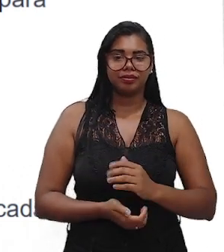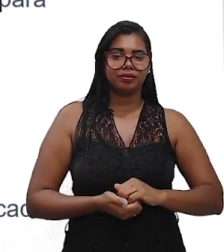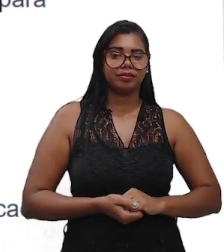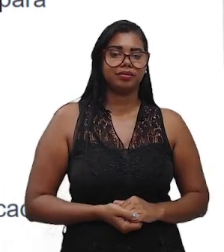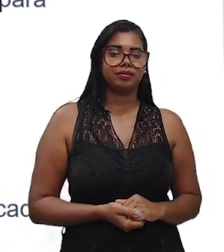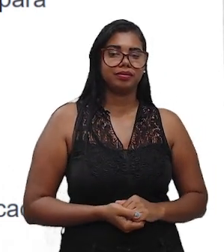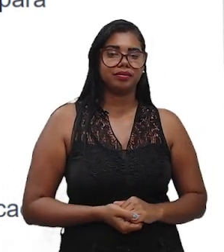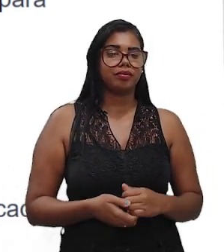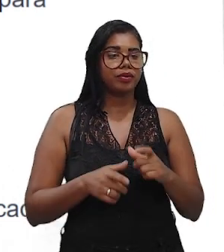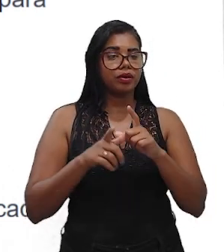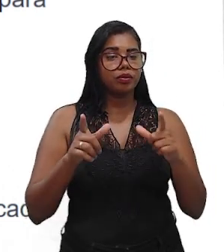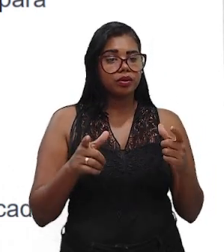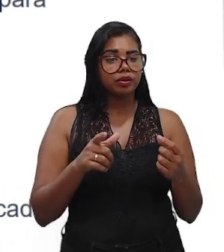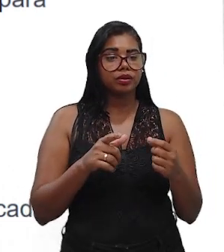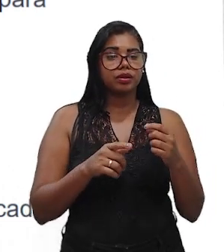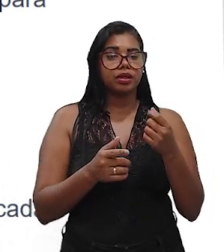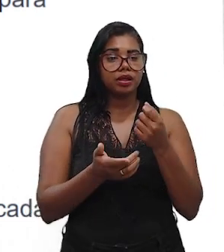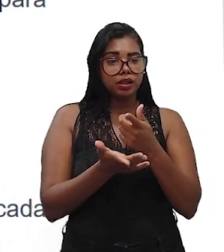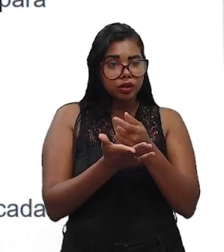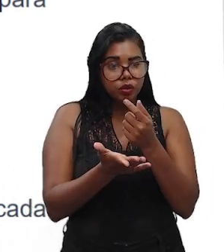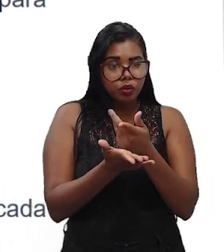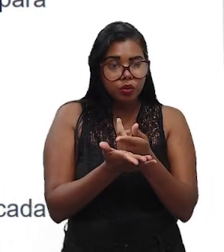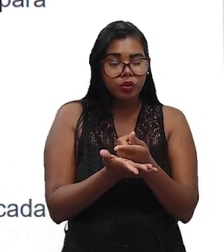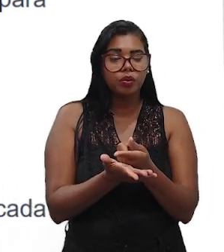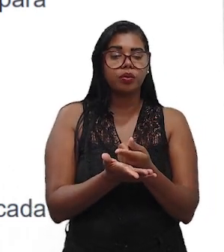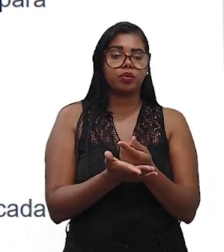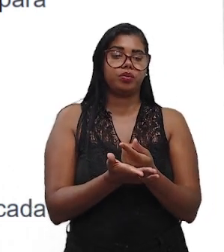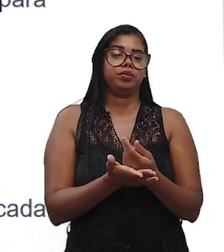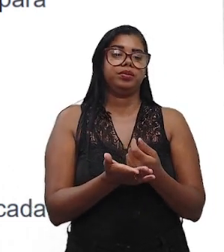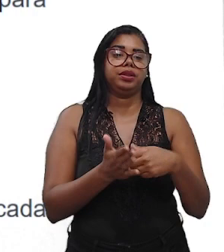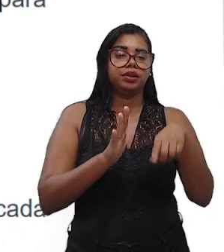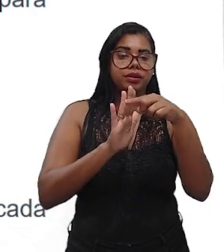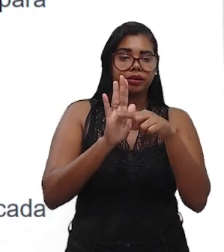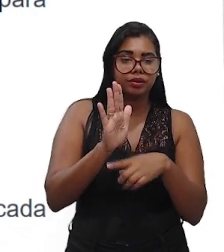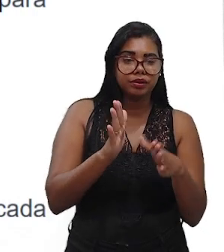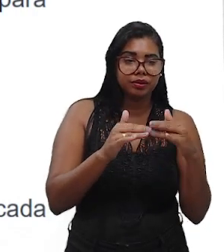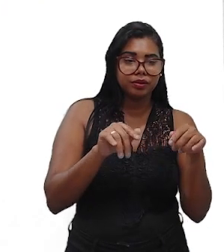compra é a quantidade de produtos comprados a cada pedido.